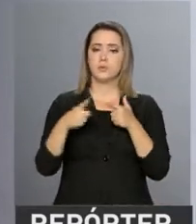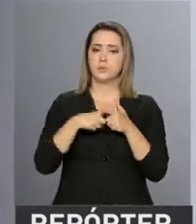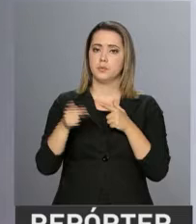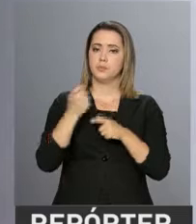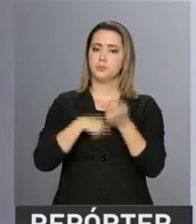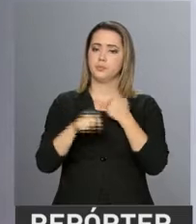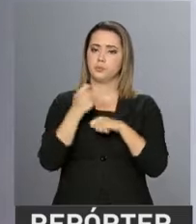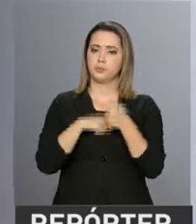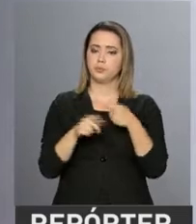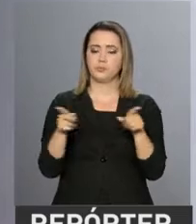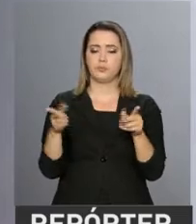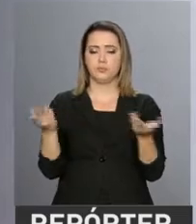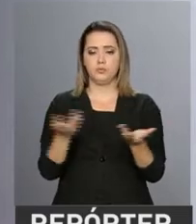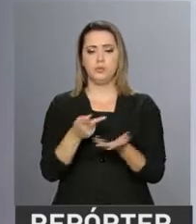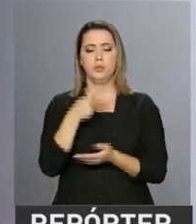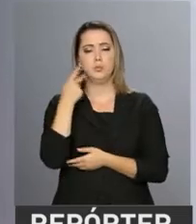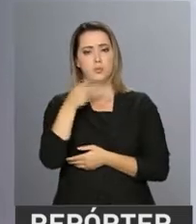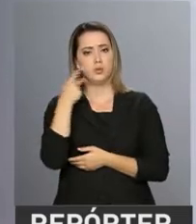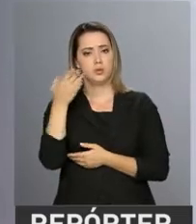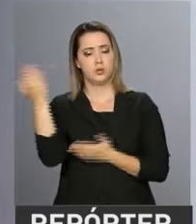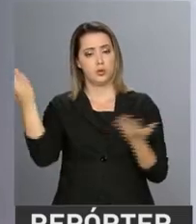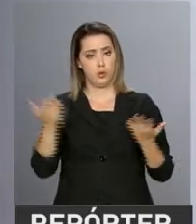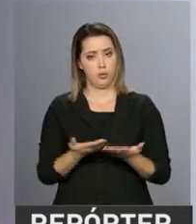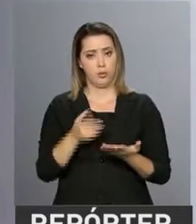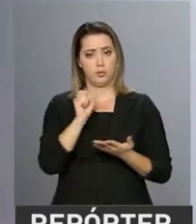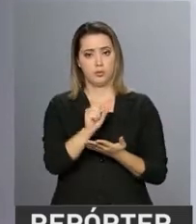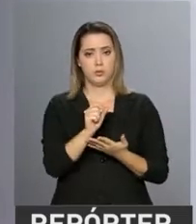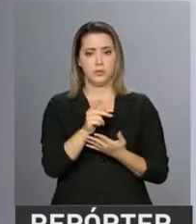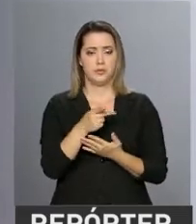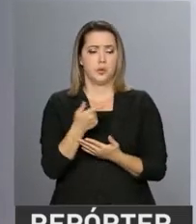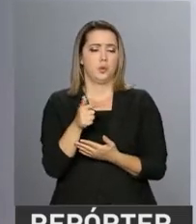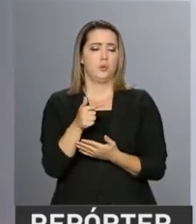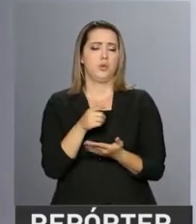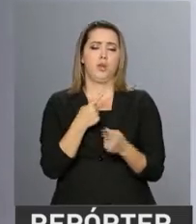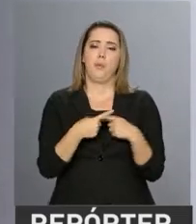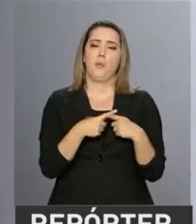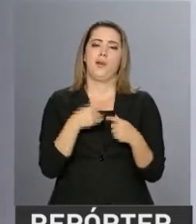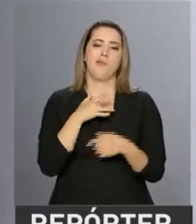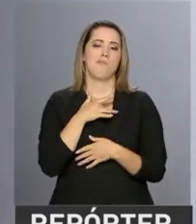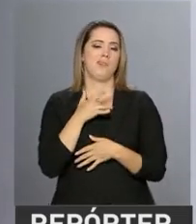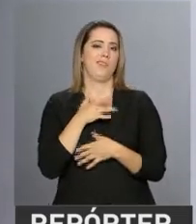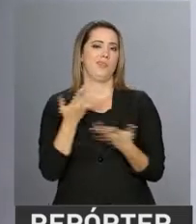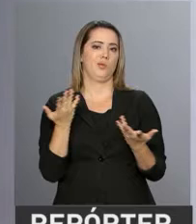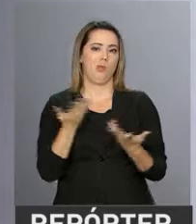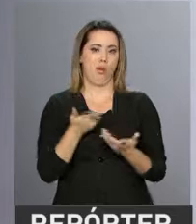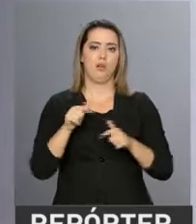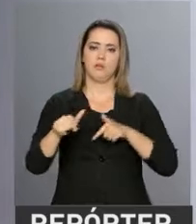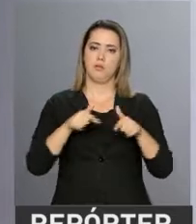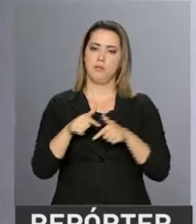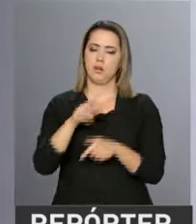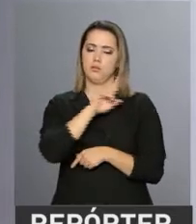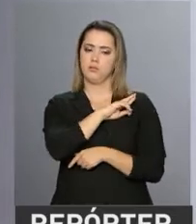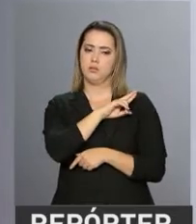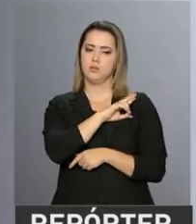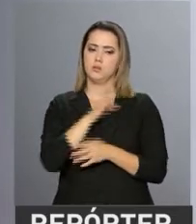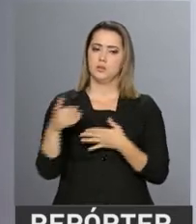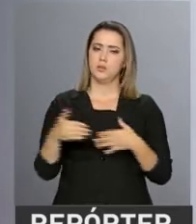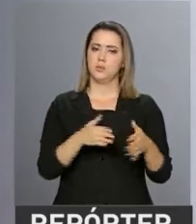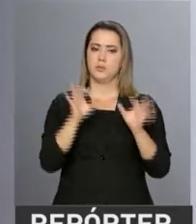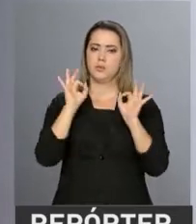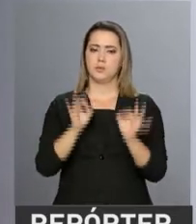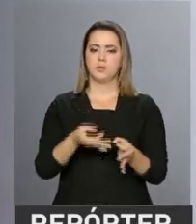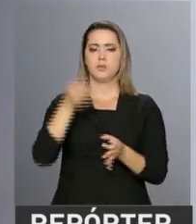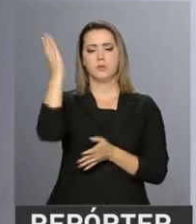sobre o momento político do país. Ele disse que não há motivo para medo e que está trabalhando com responsabilidade para botar o país